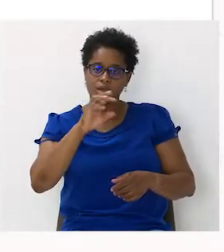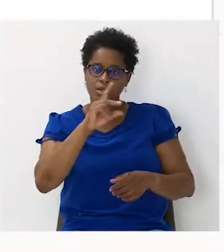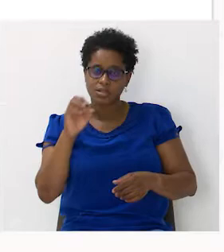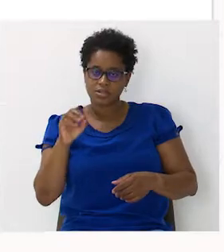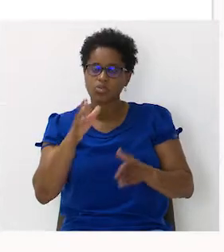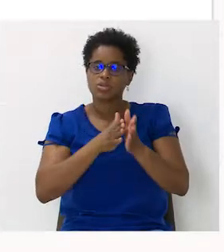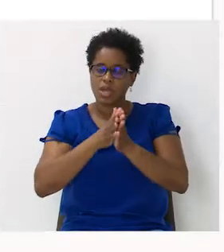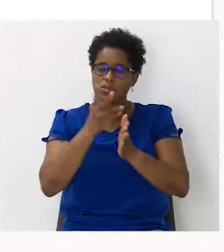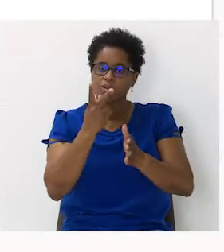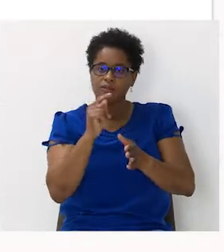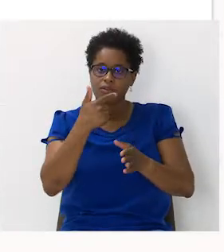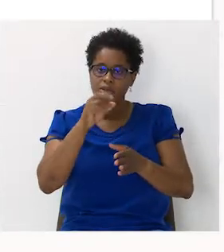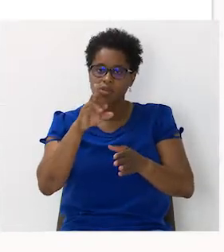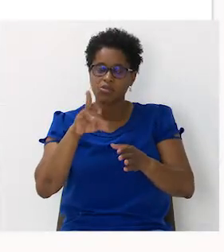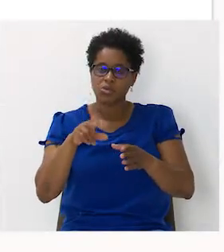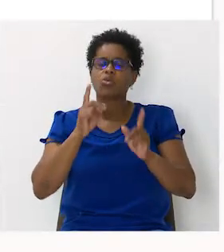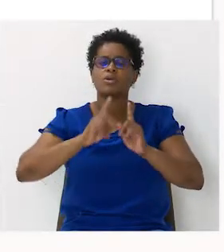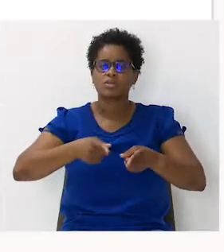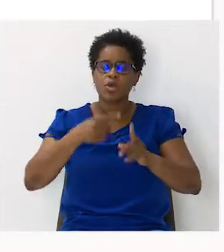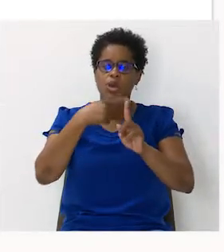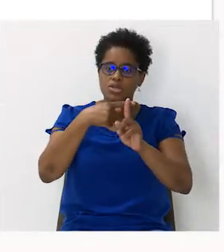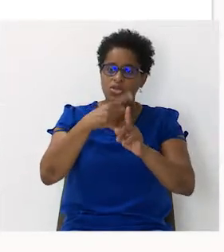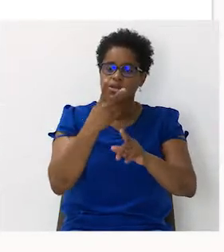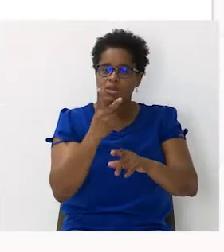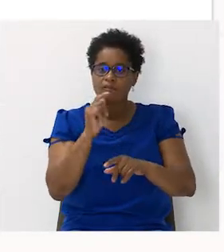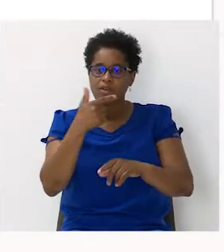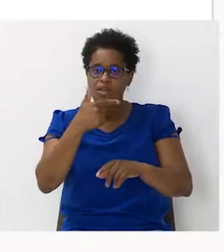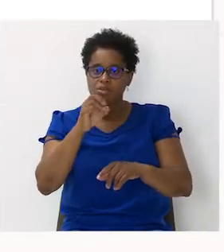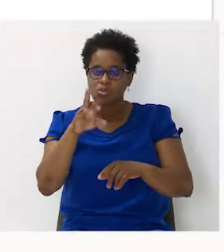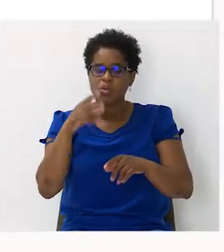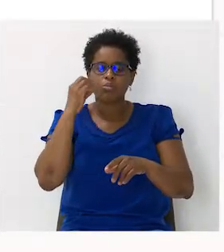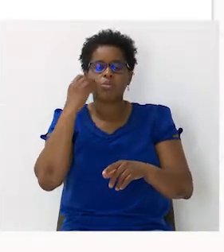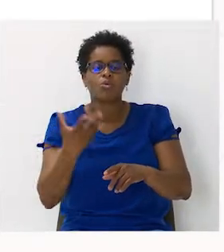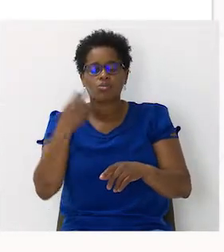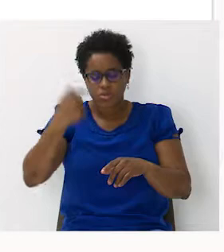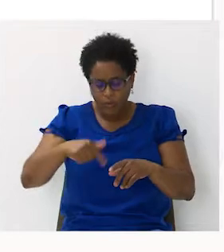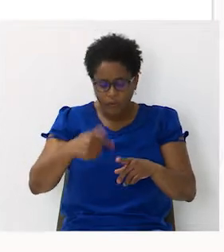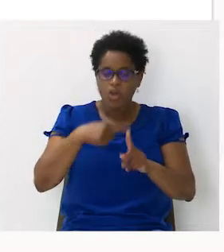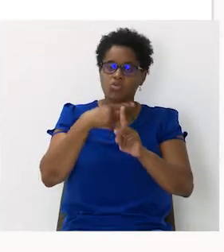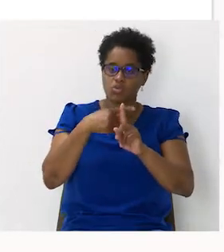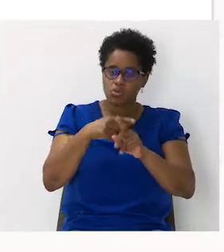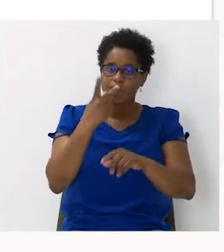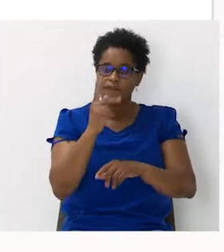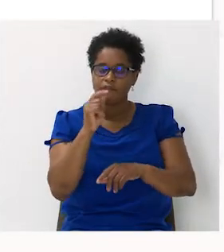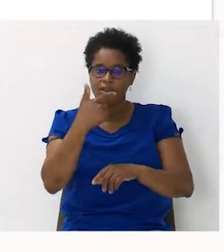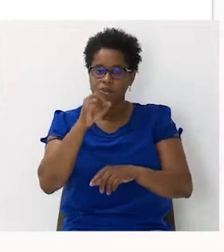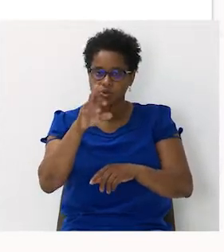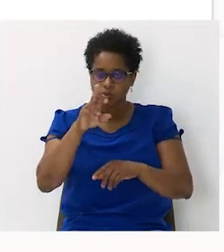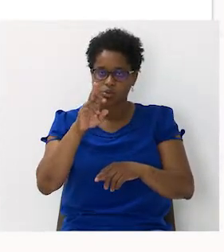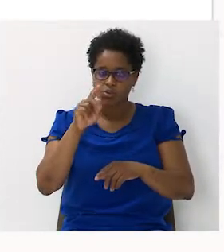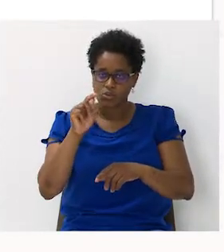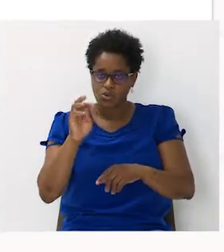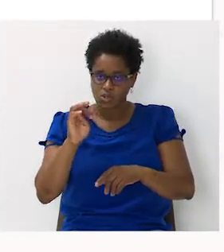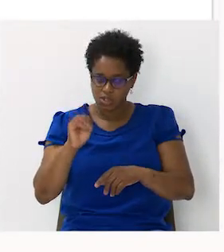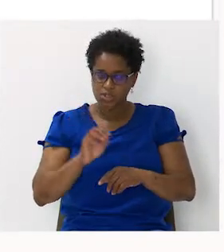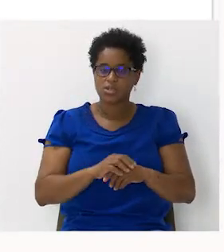Vamos começar com a adição de vetores. Como é que somam ou como é que devemos somar vetores?